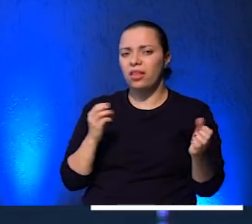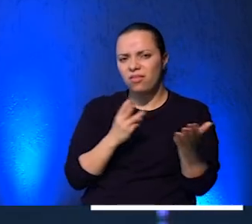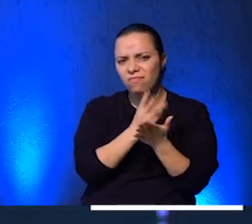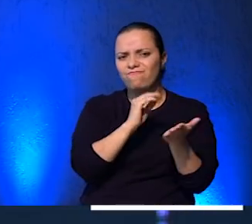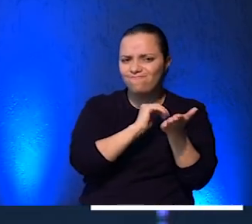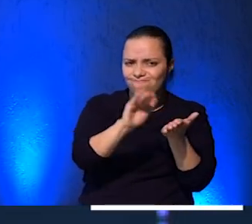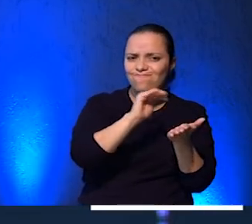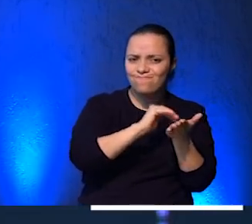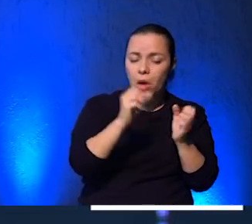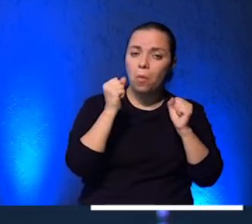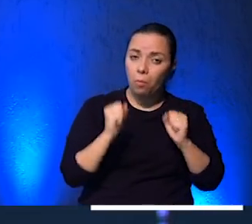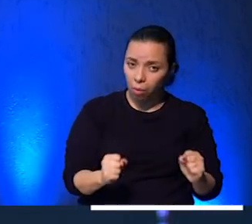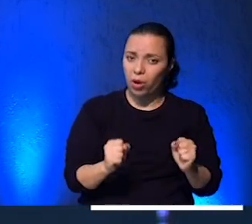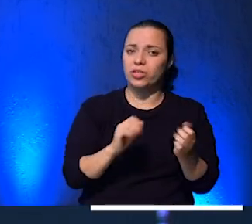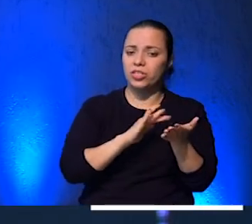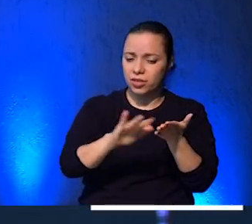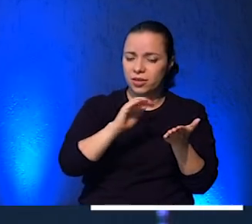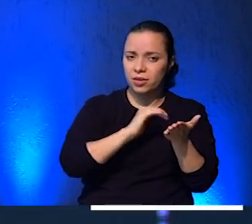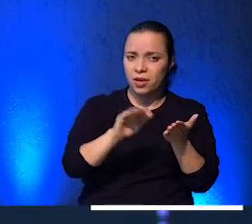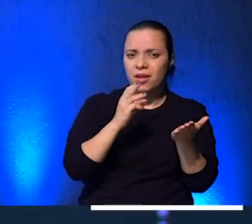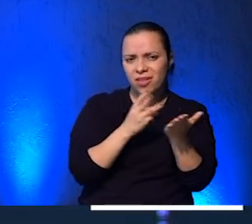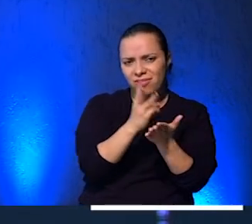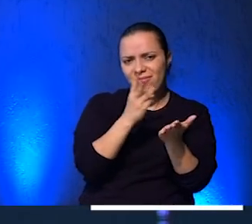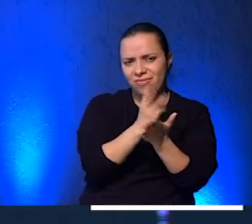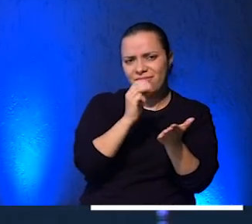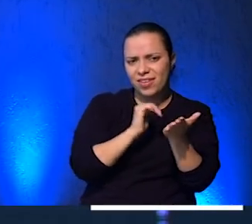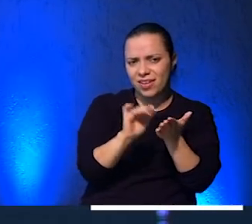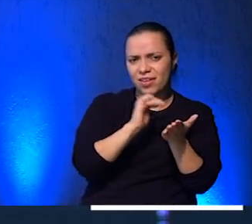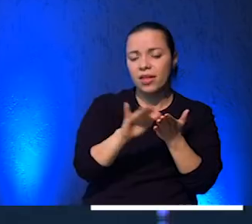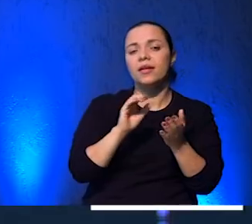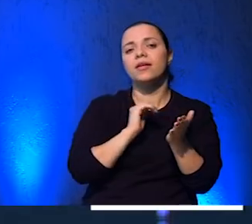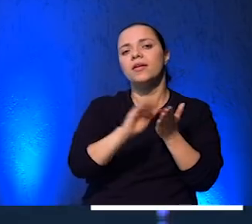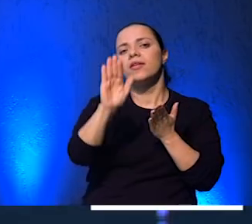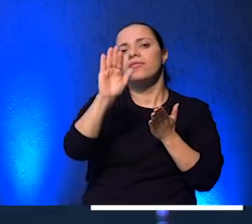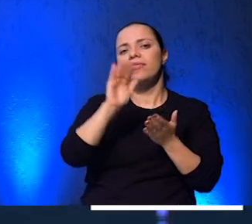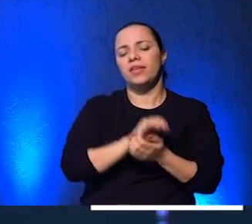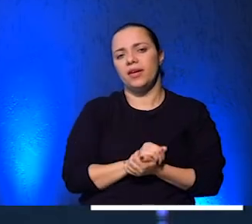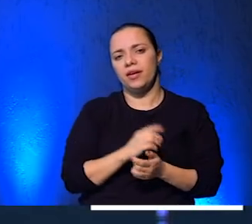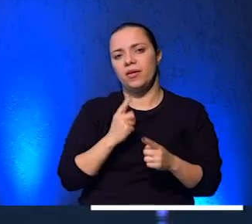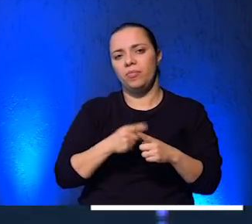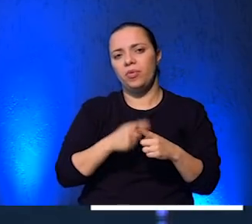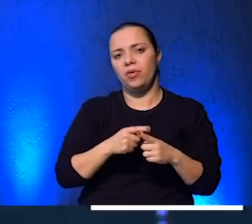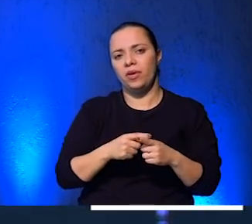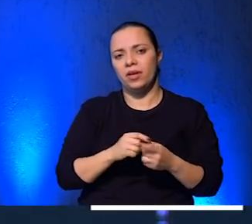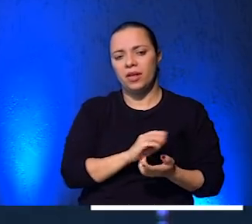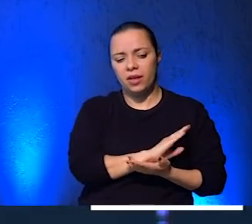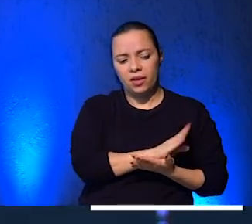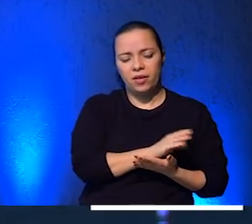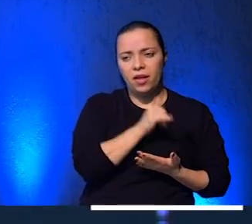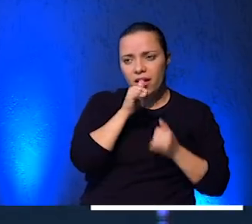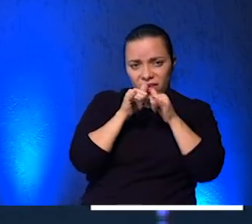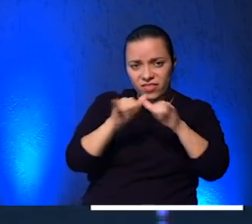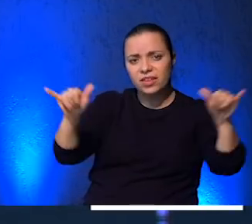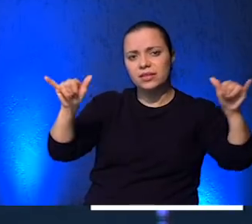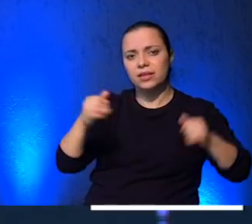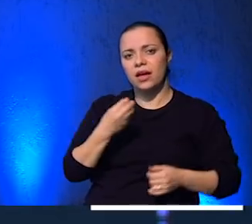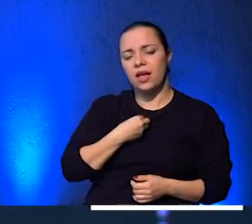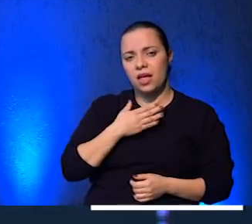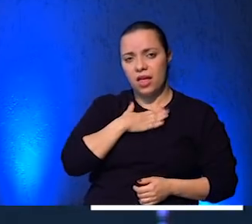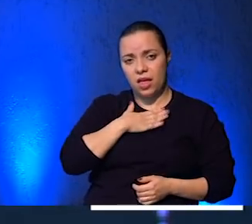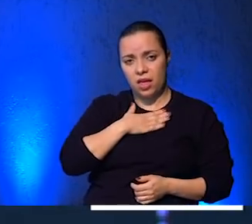mensagem para esse whatsapp agora por favor mande uma mensagem dizendo eu tô entregando o meu coração para jesus